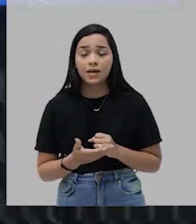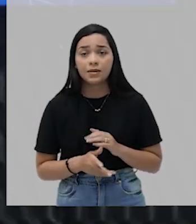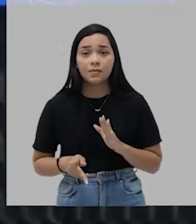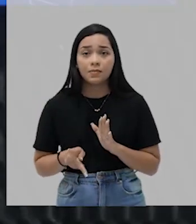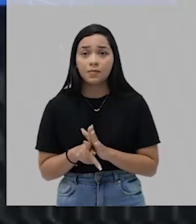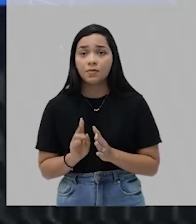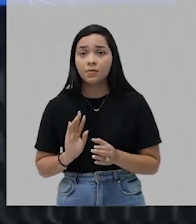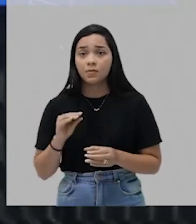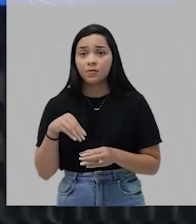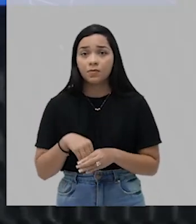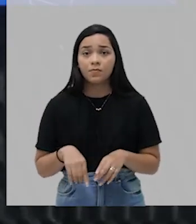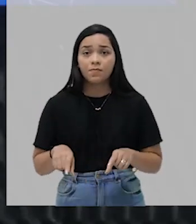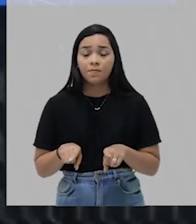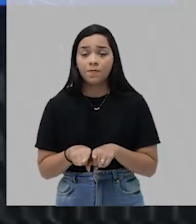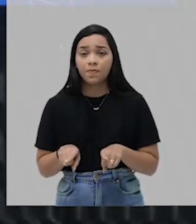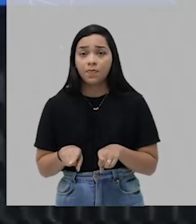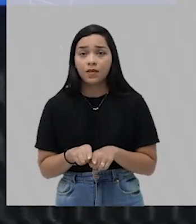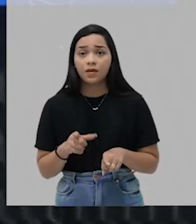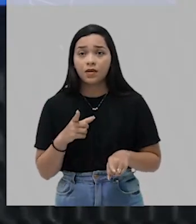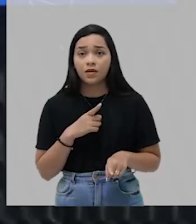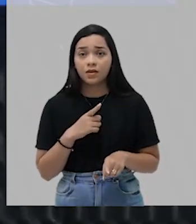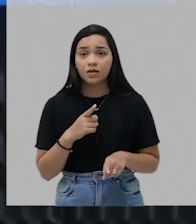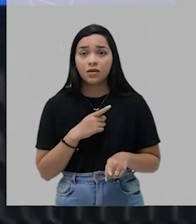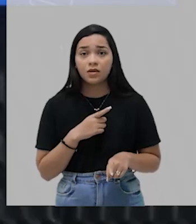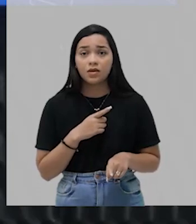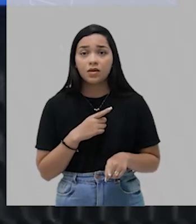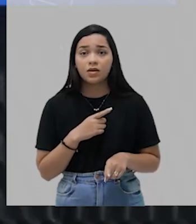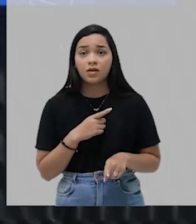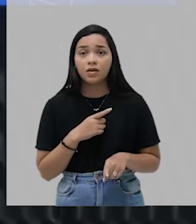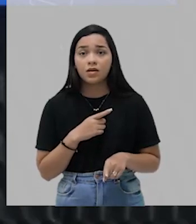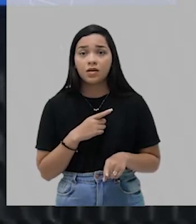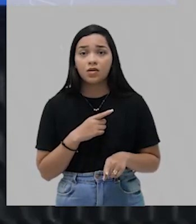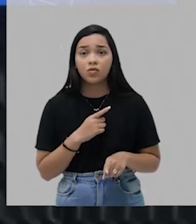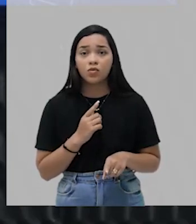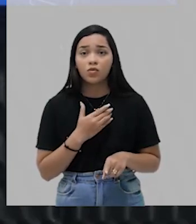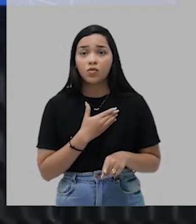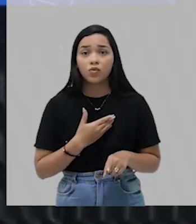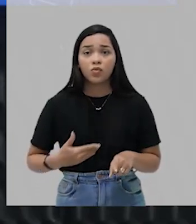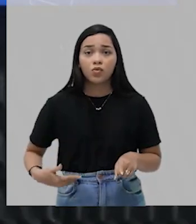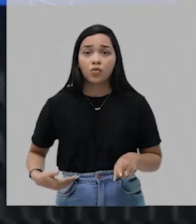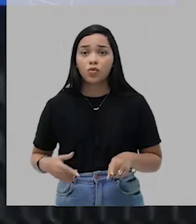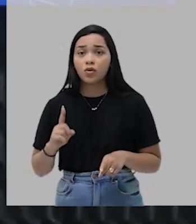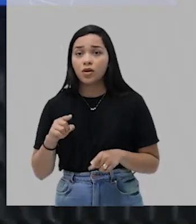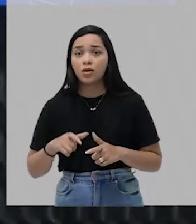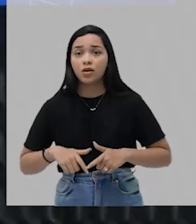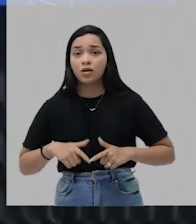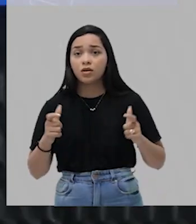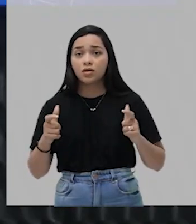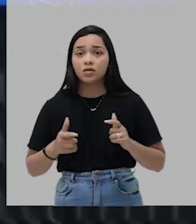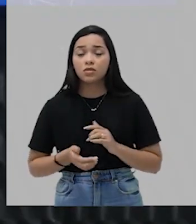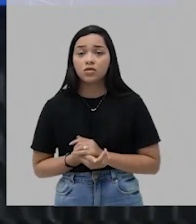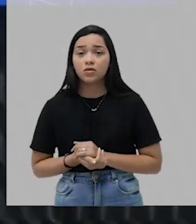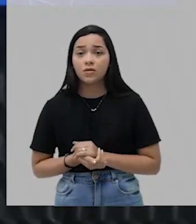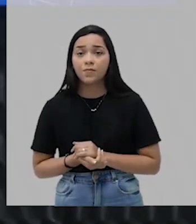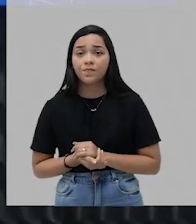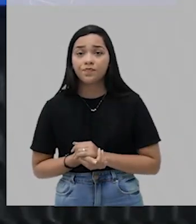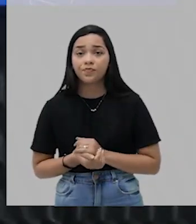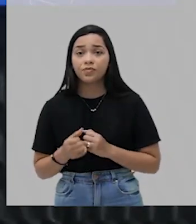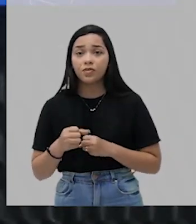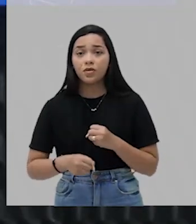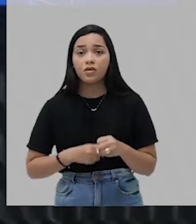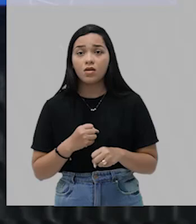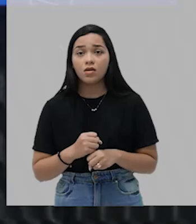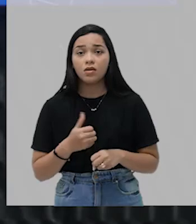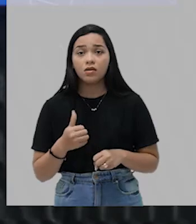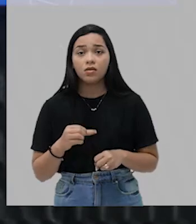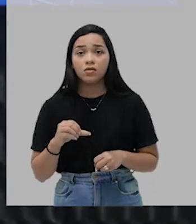interna, a dívida estatal, do poder público, também era gigantesca. Os anos 80,